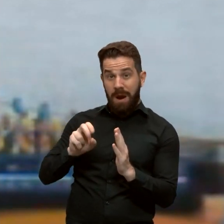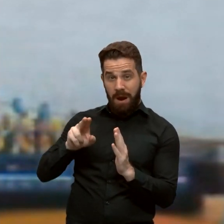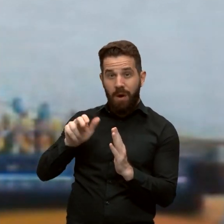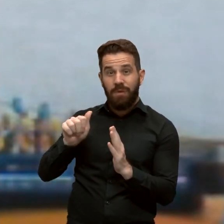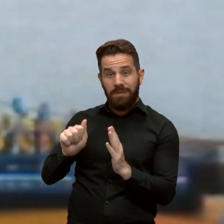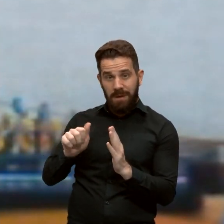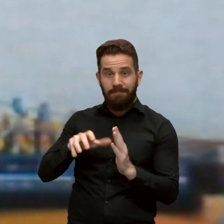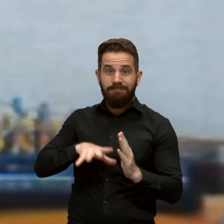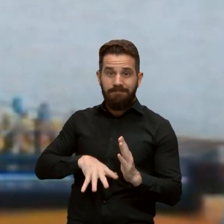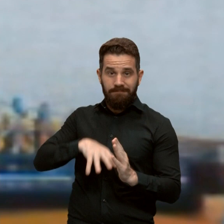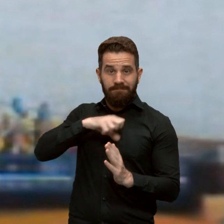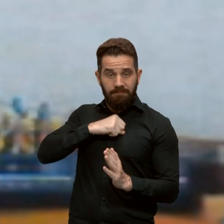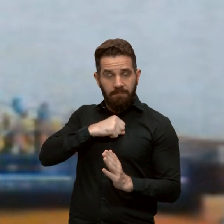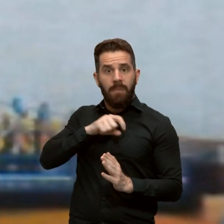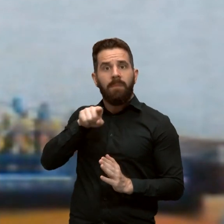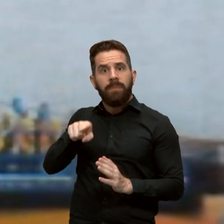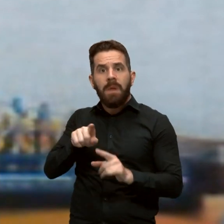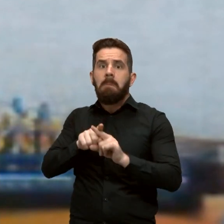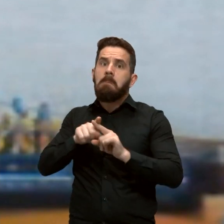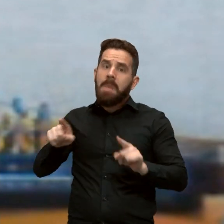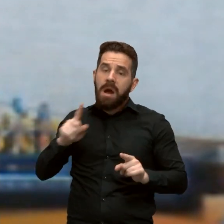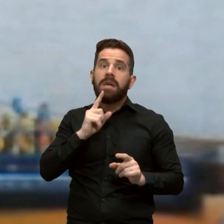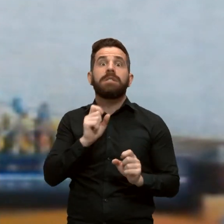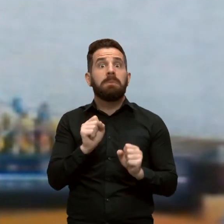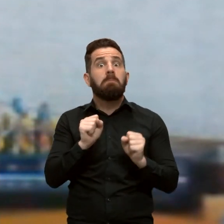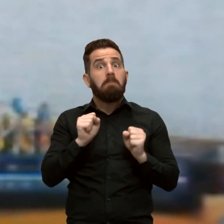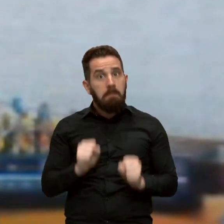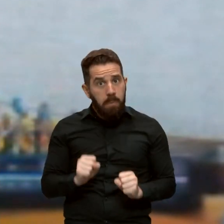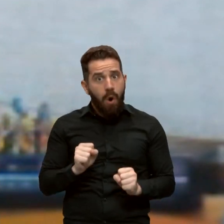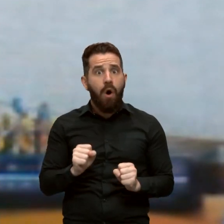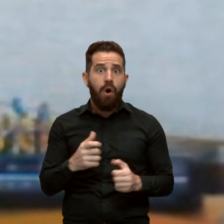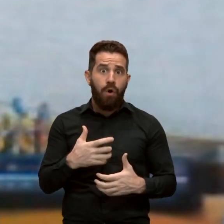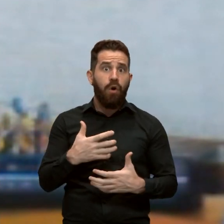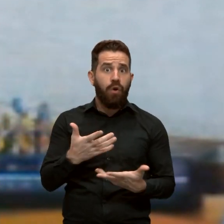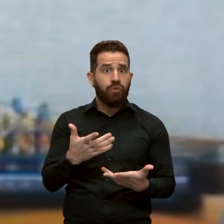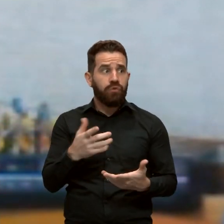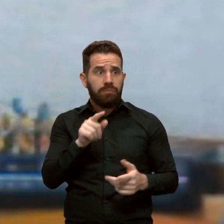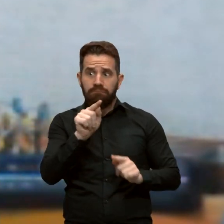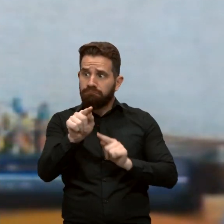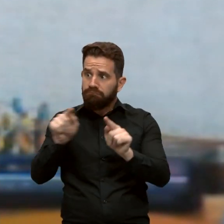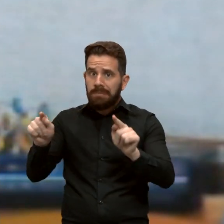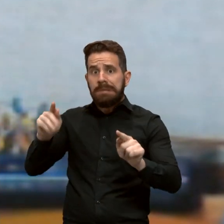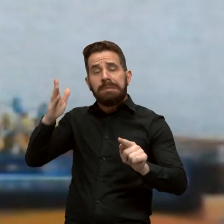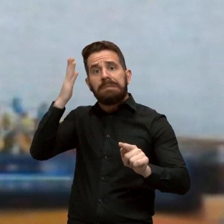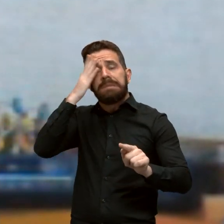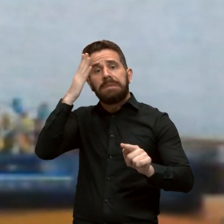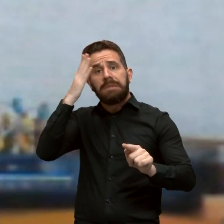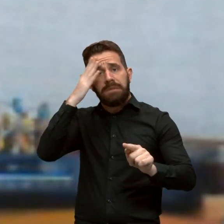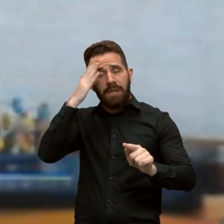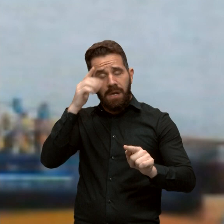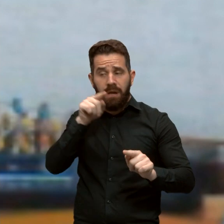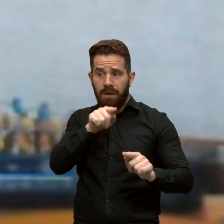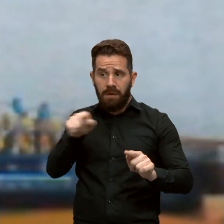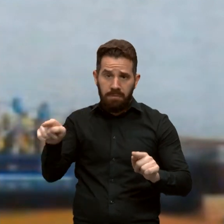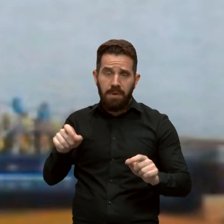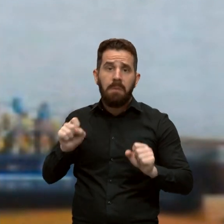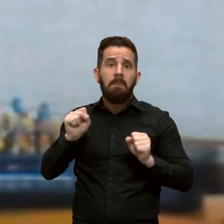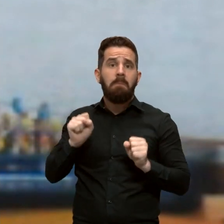pode, de certa maneira, e a mulher de hoje está bem ciente, né, bem consciente disso, a